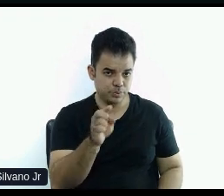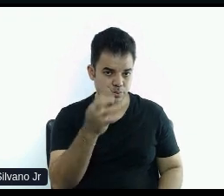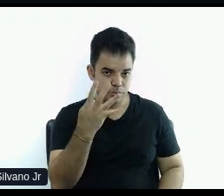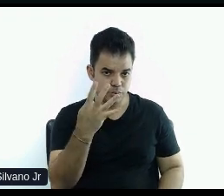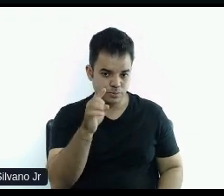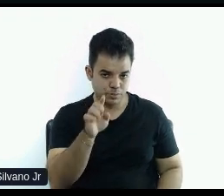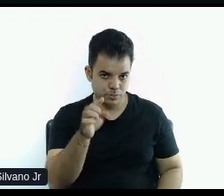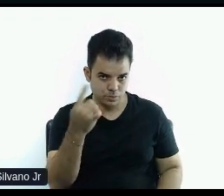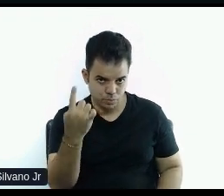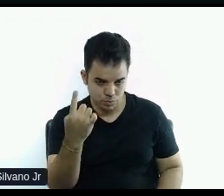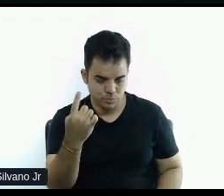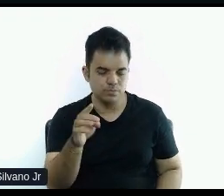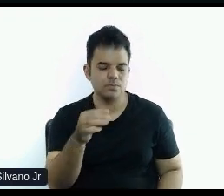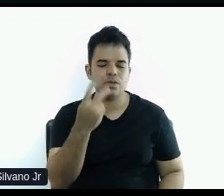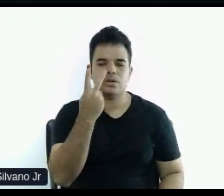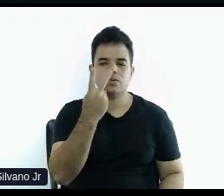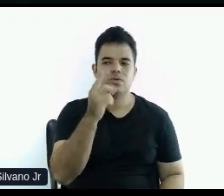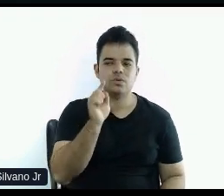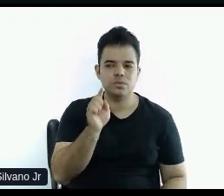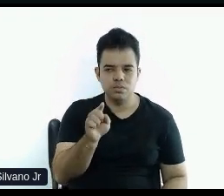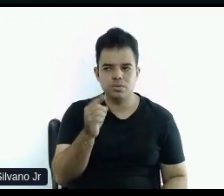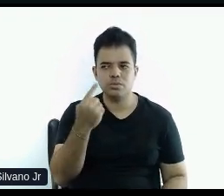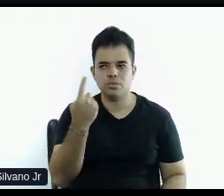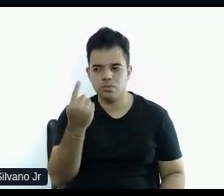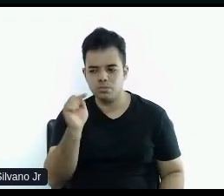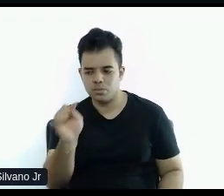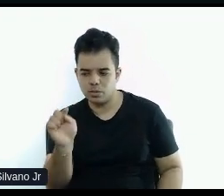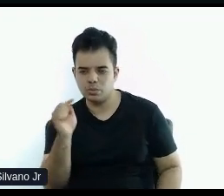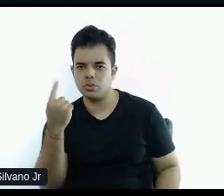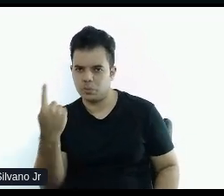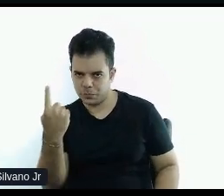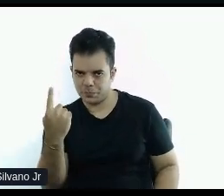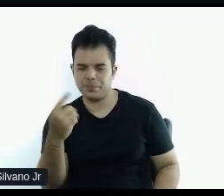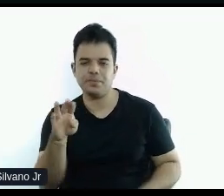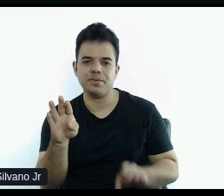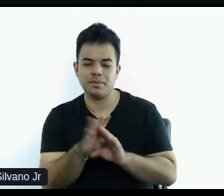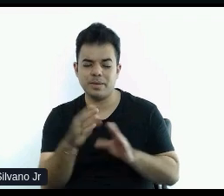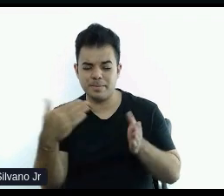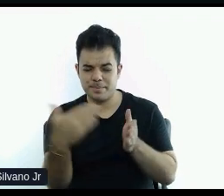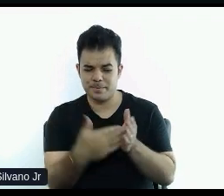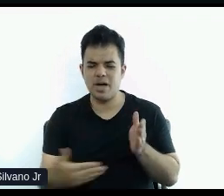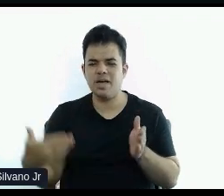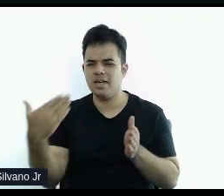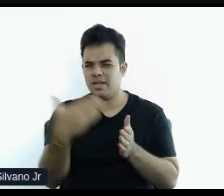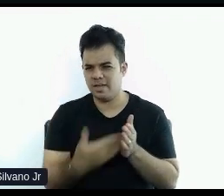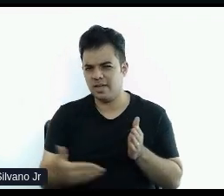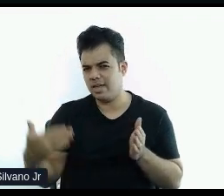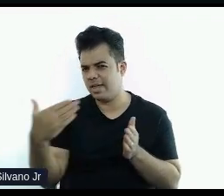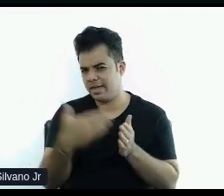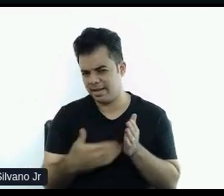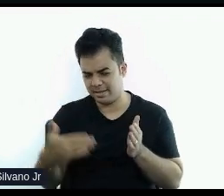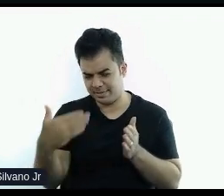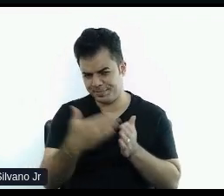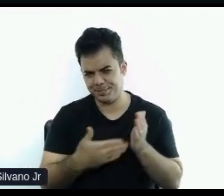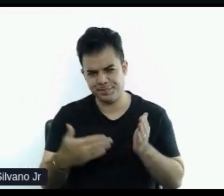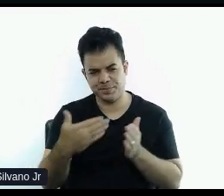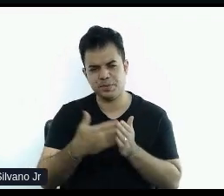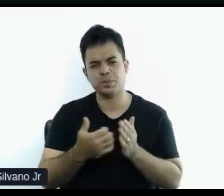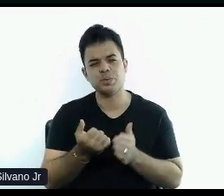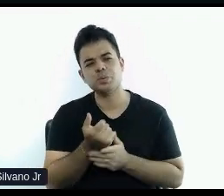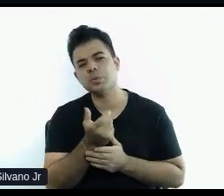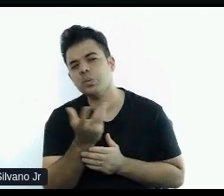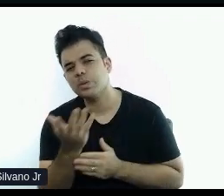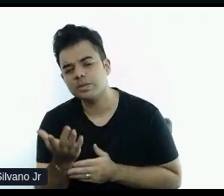a 2.1.1. A gente coloca quais são as barreiras que foram impostas, qual é o problema que a gente